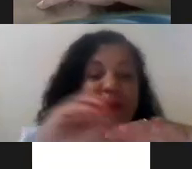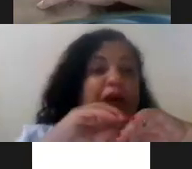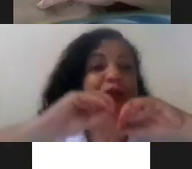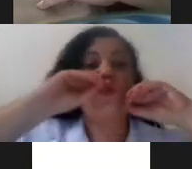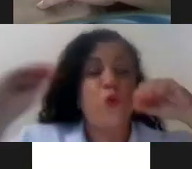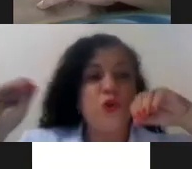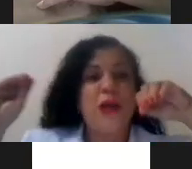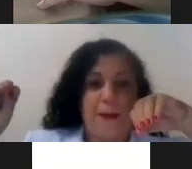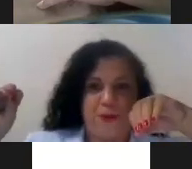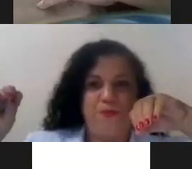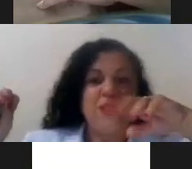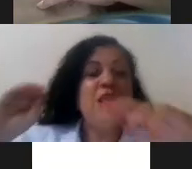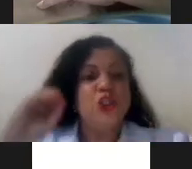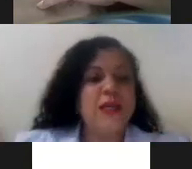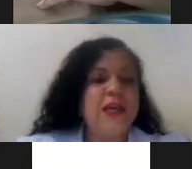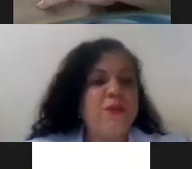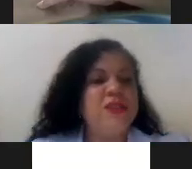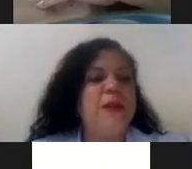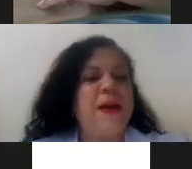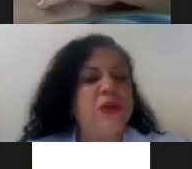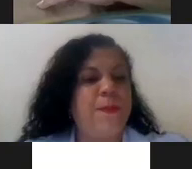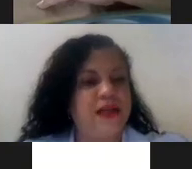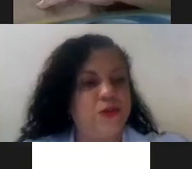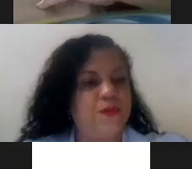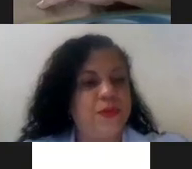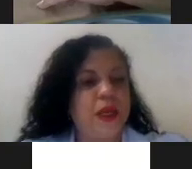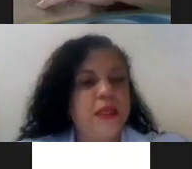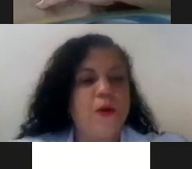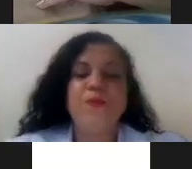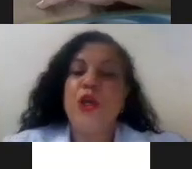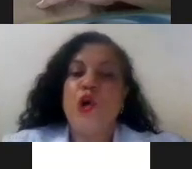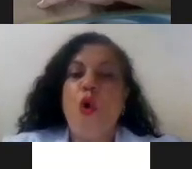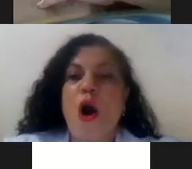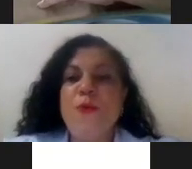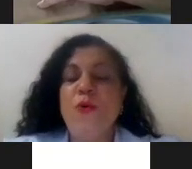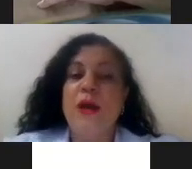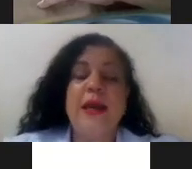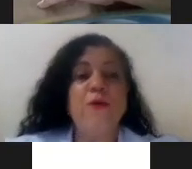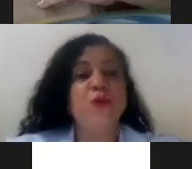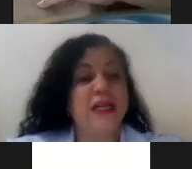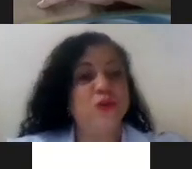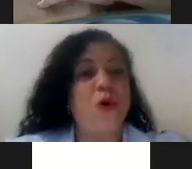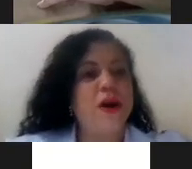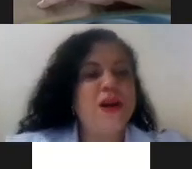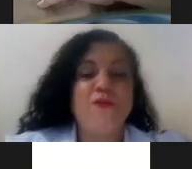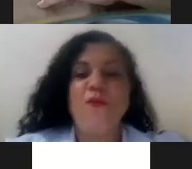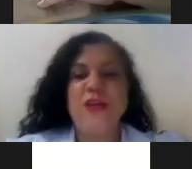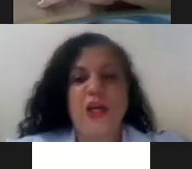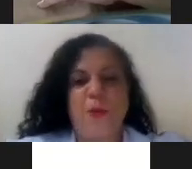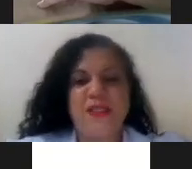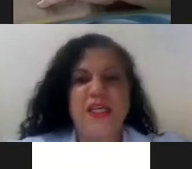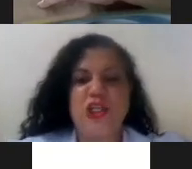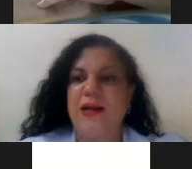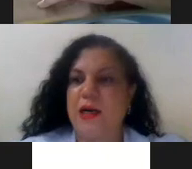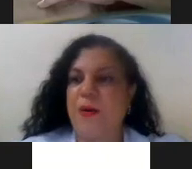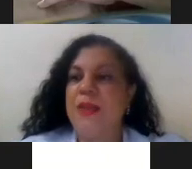assistirem, porque ele é um vídeo curto e rápido. Só que aqui eu vou mostrar ele passo a passo. Então, como eu, cuidador, vou virar